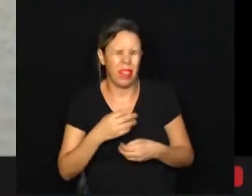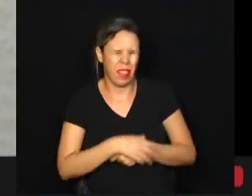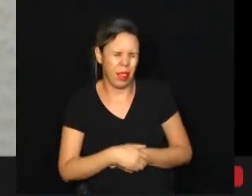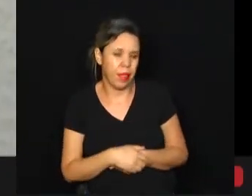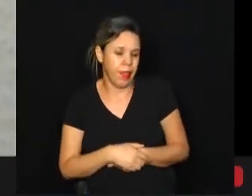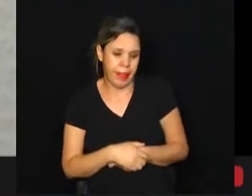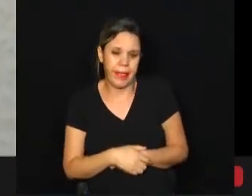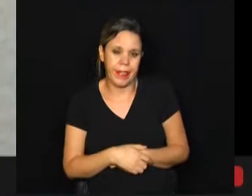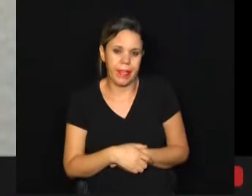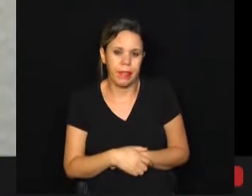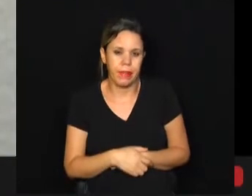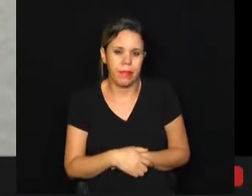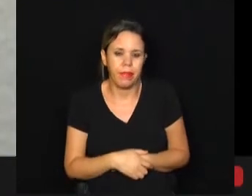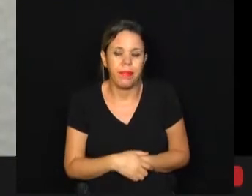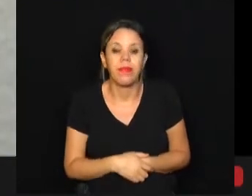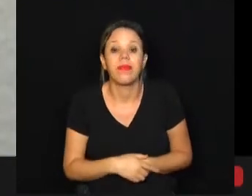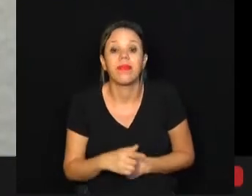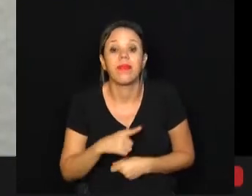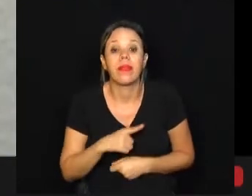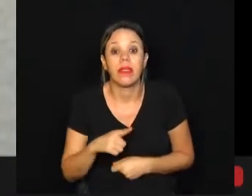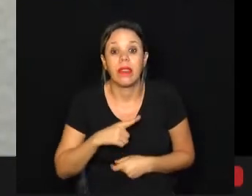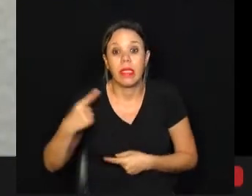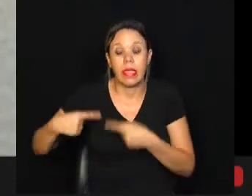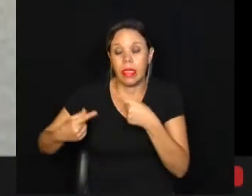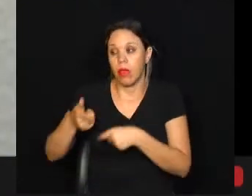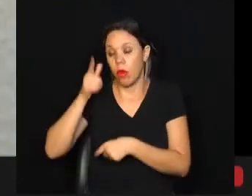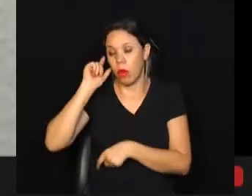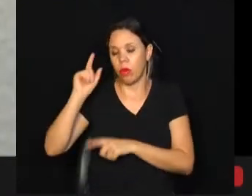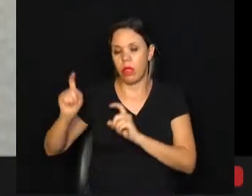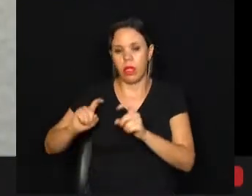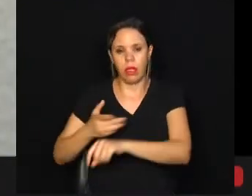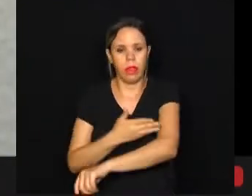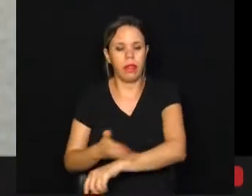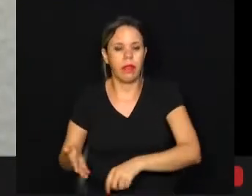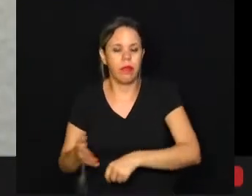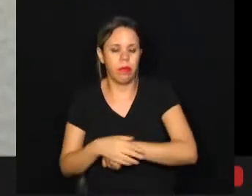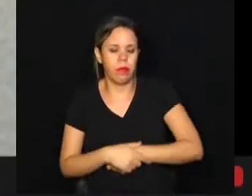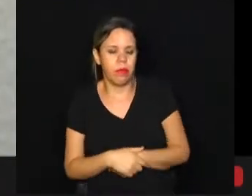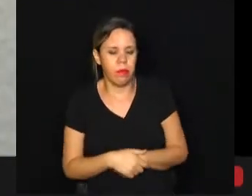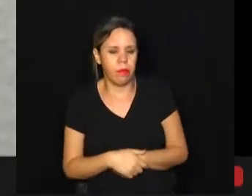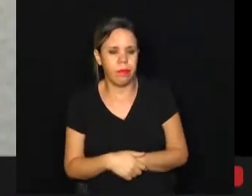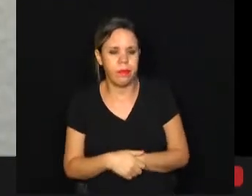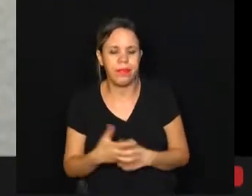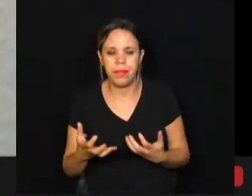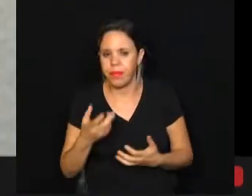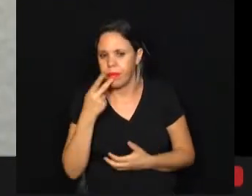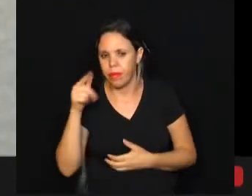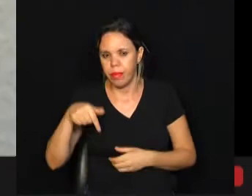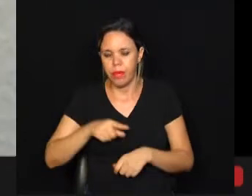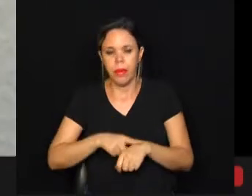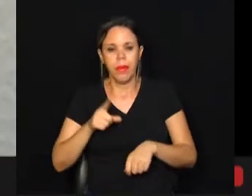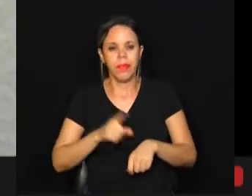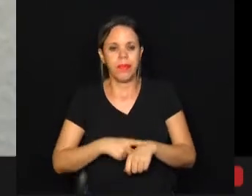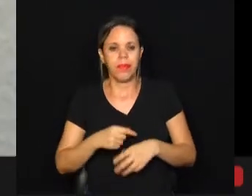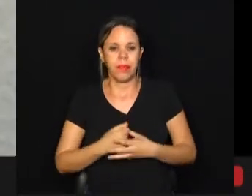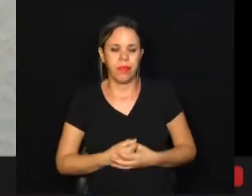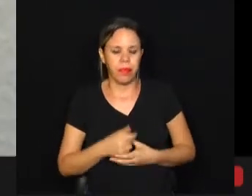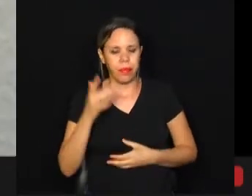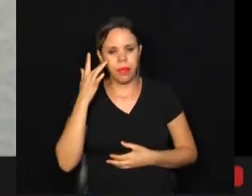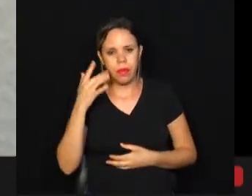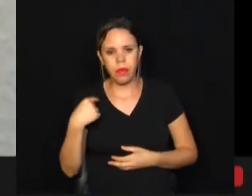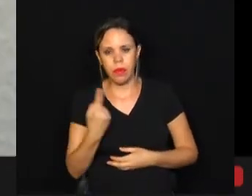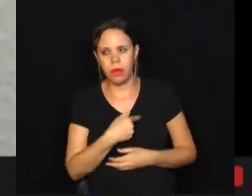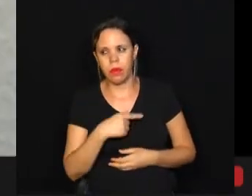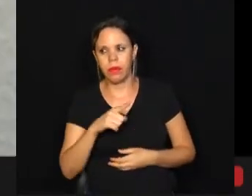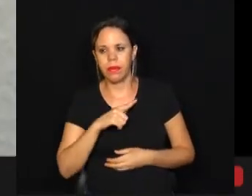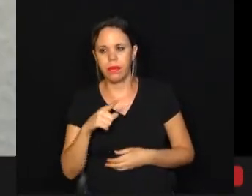Então, a gente teve um pouquinho desse debate ontem na sessão, né? Quero dizer que nesse momento, acho que a maneira que a gente